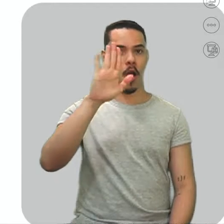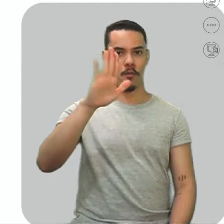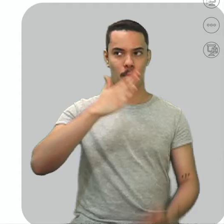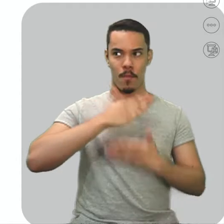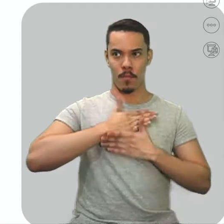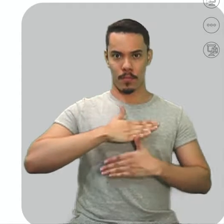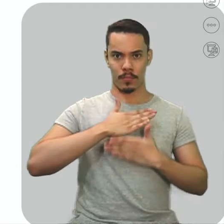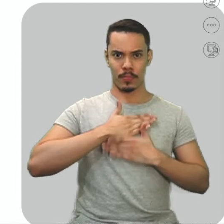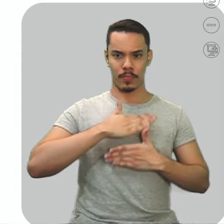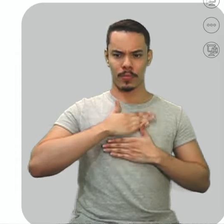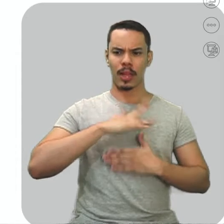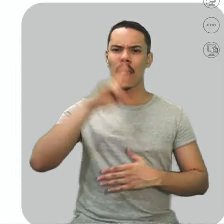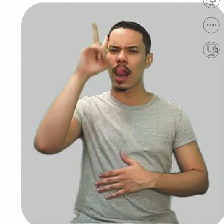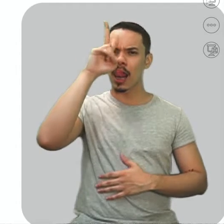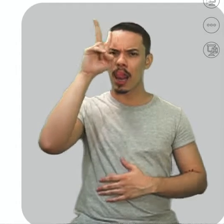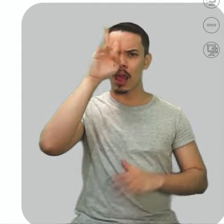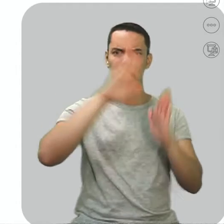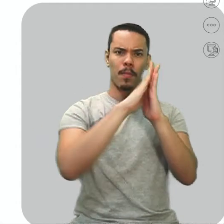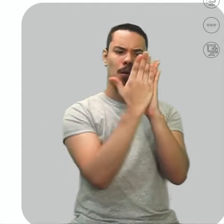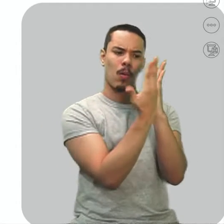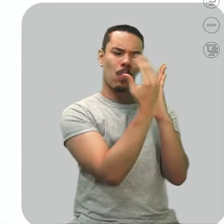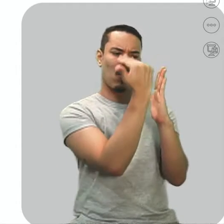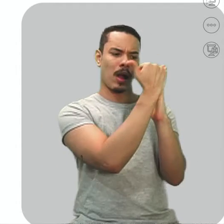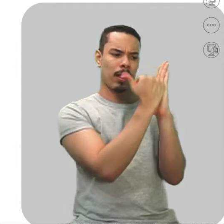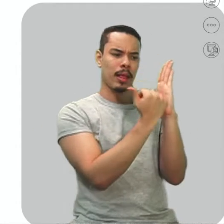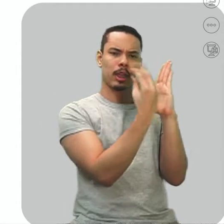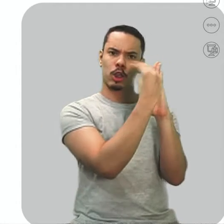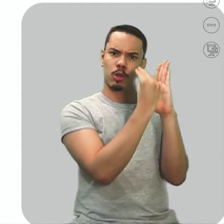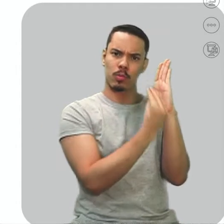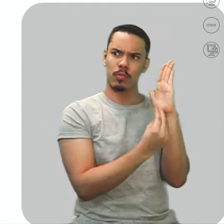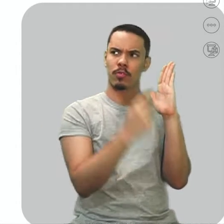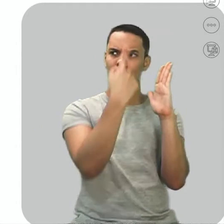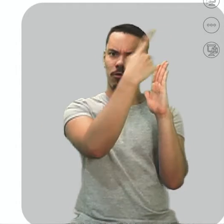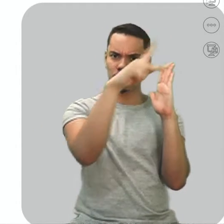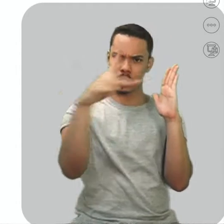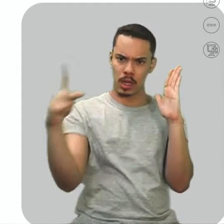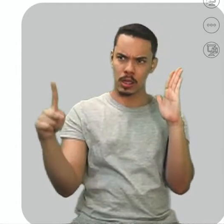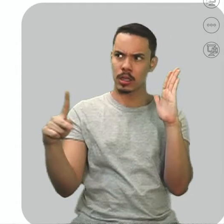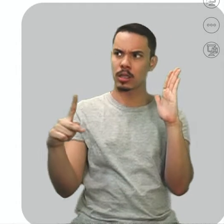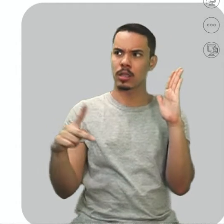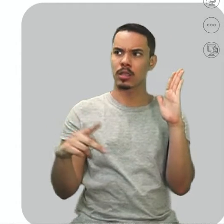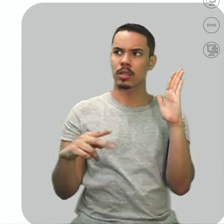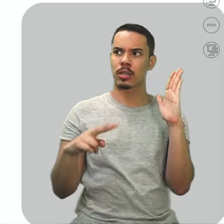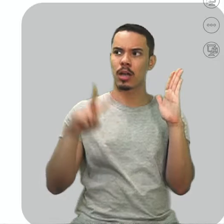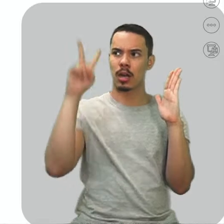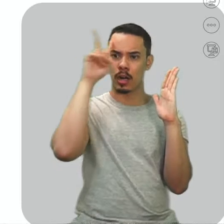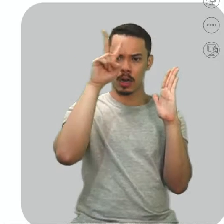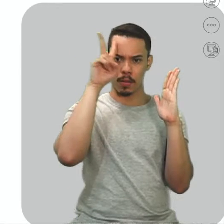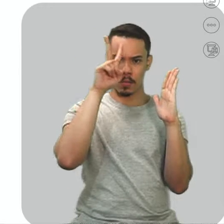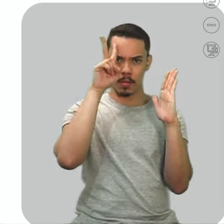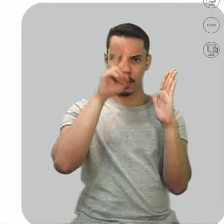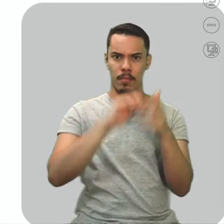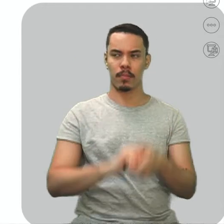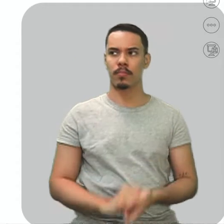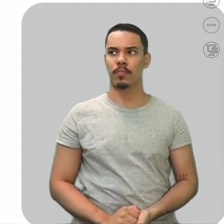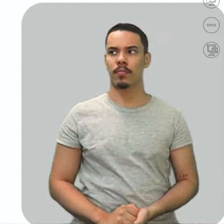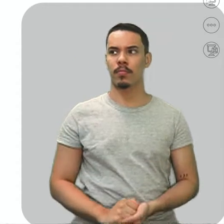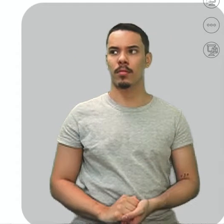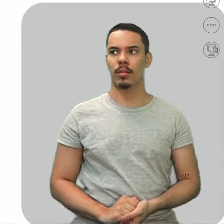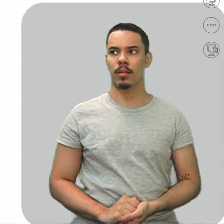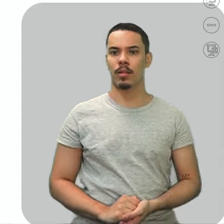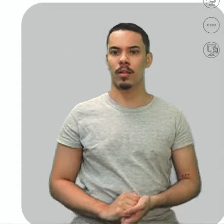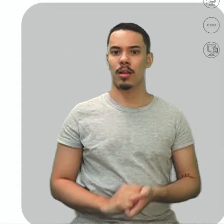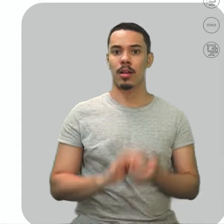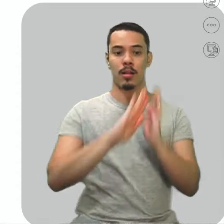pausa aí ó lembra do caderninho de vocês do bloco de anotação eu vou falar assim